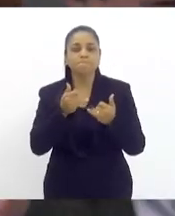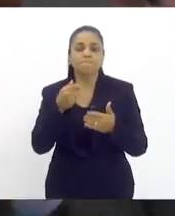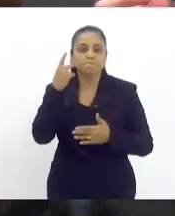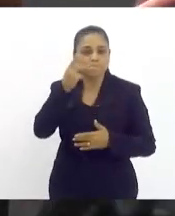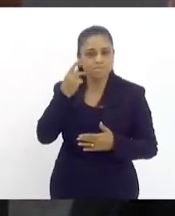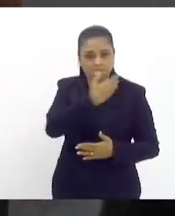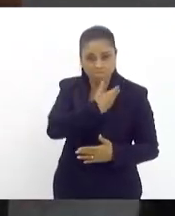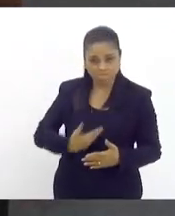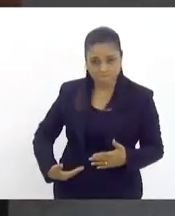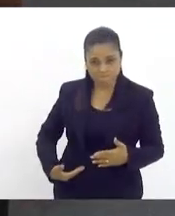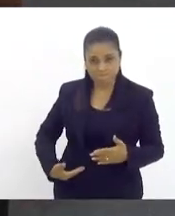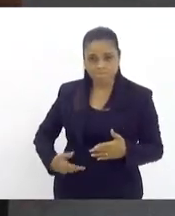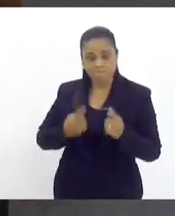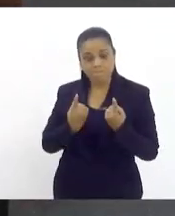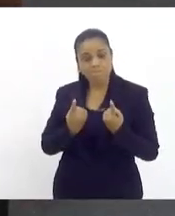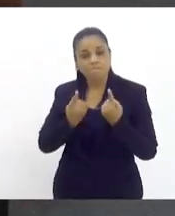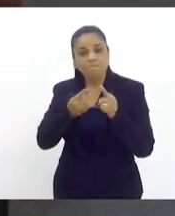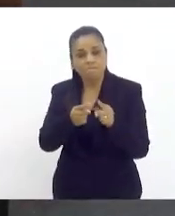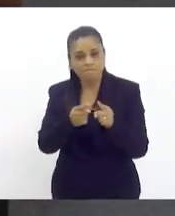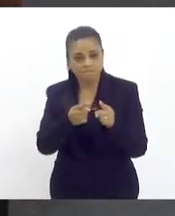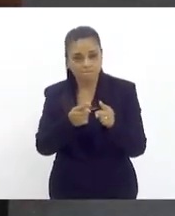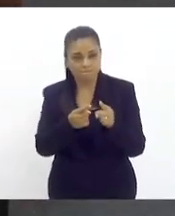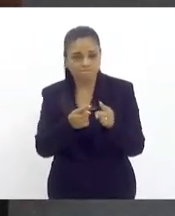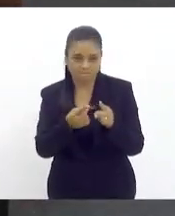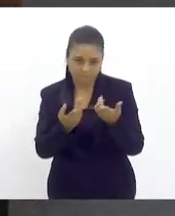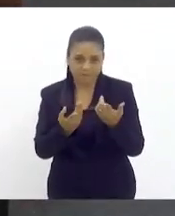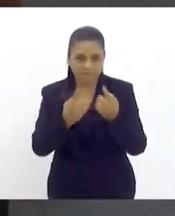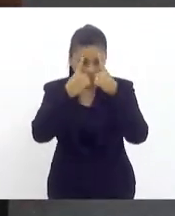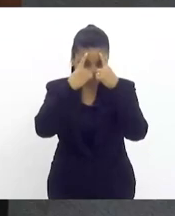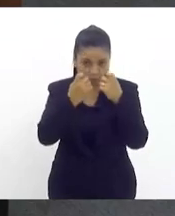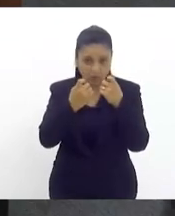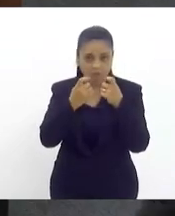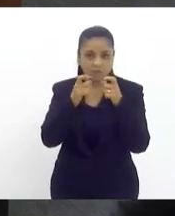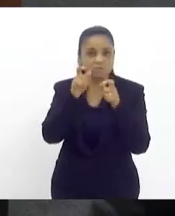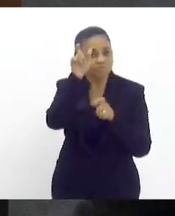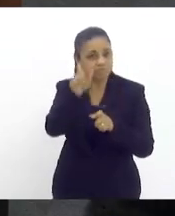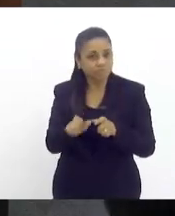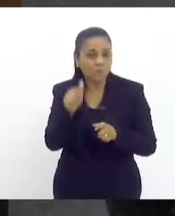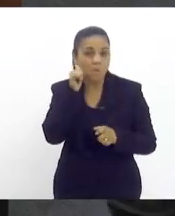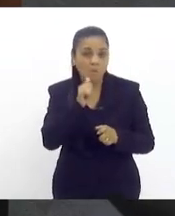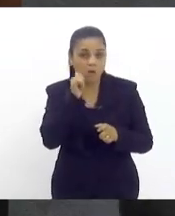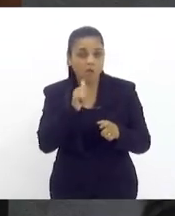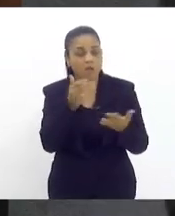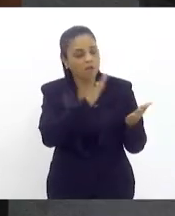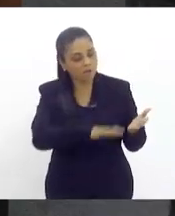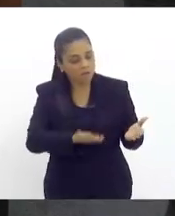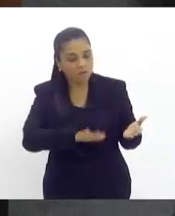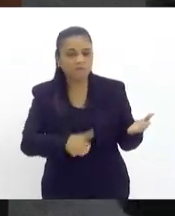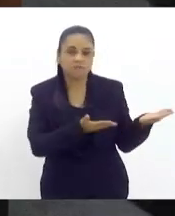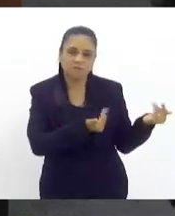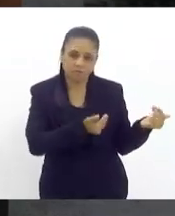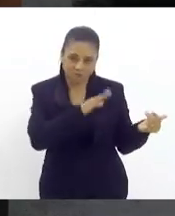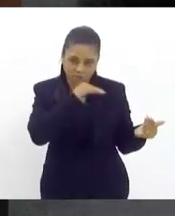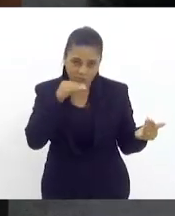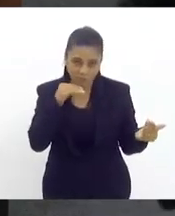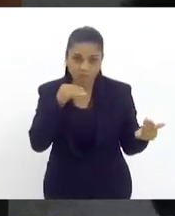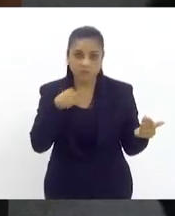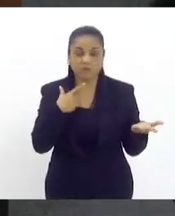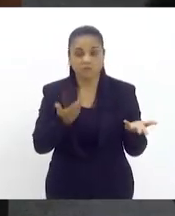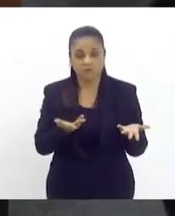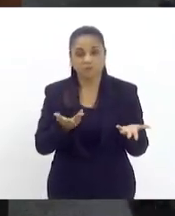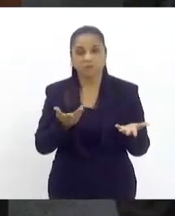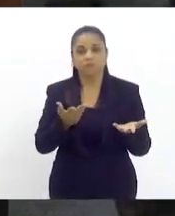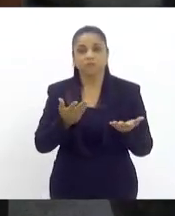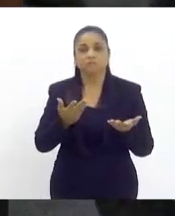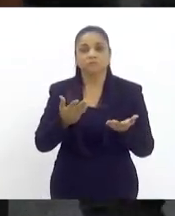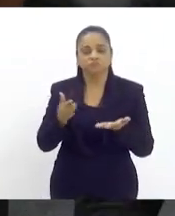é para o combate da violência contra a mulher das crianças e adolescentes também e nesse sentido de produção